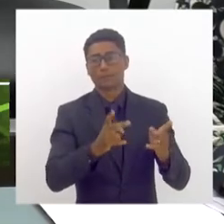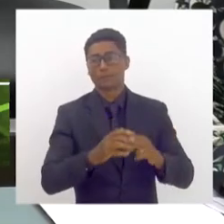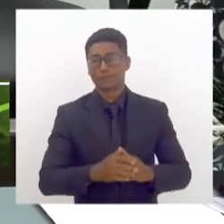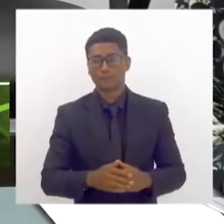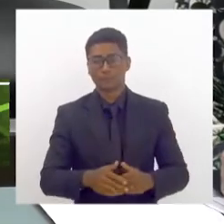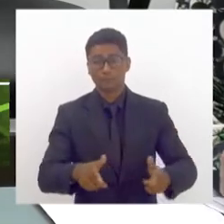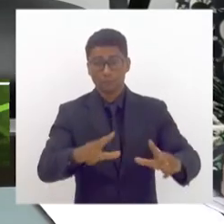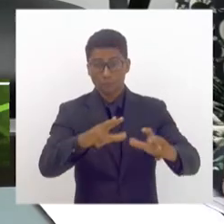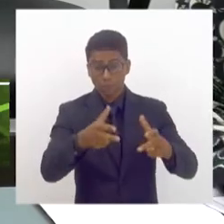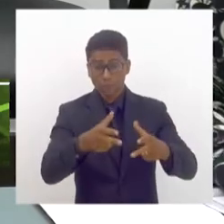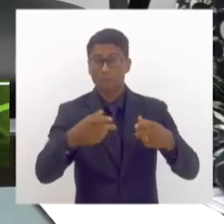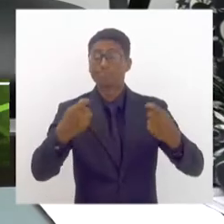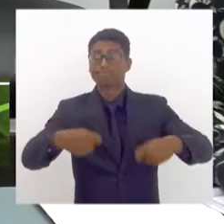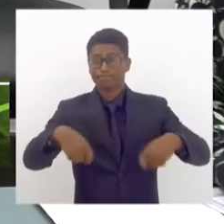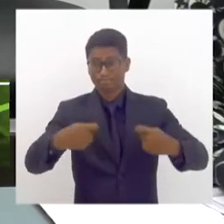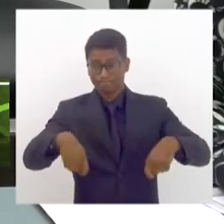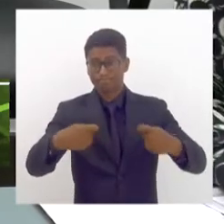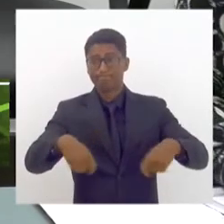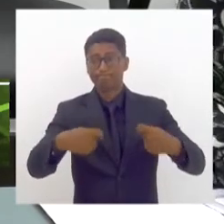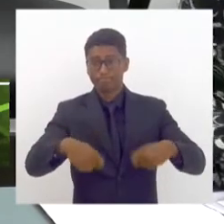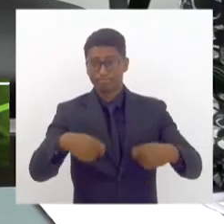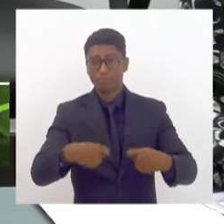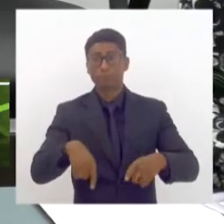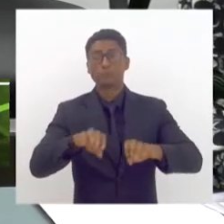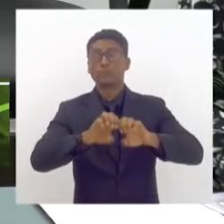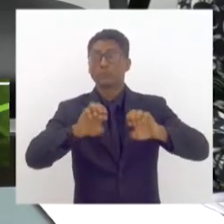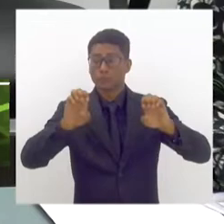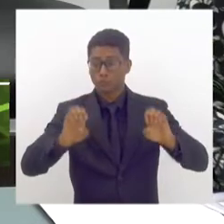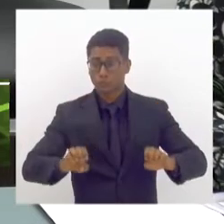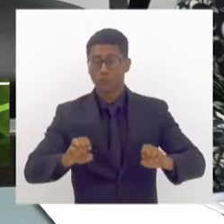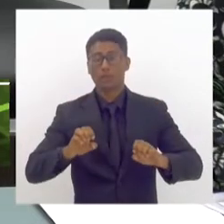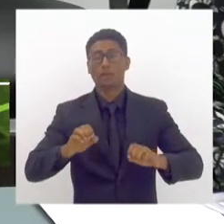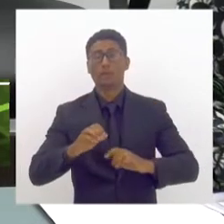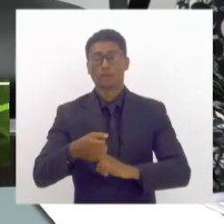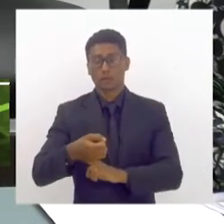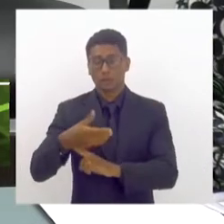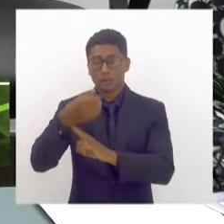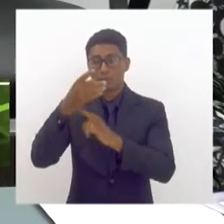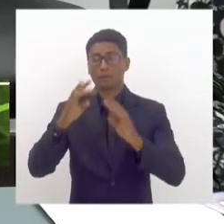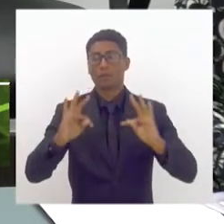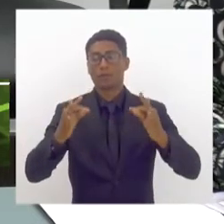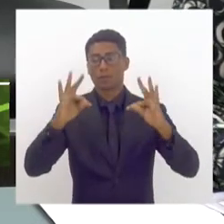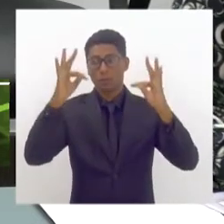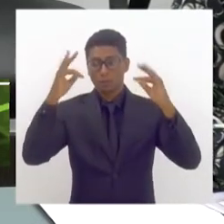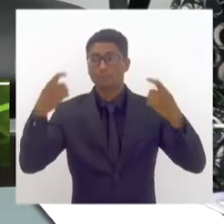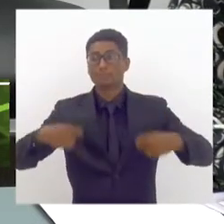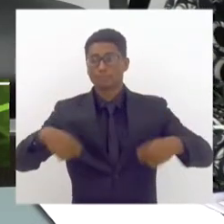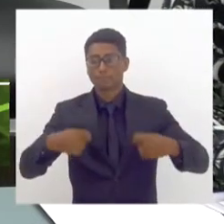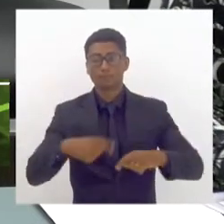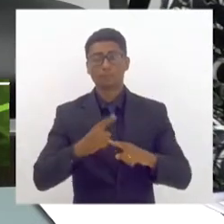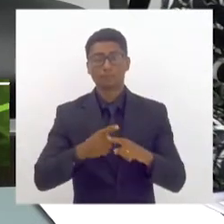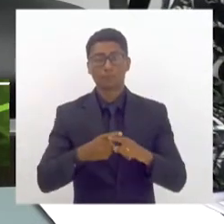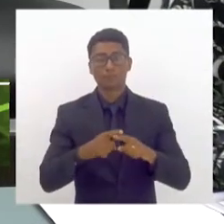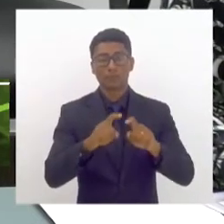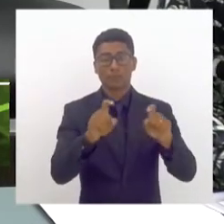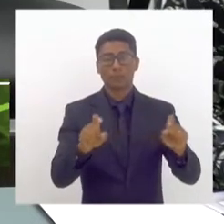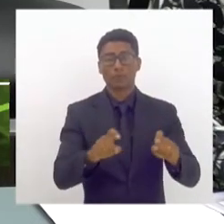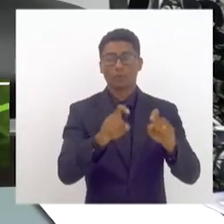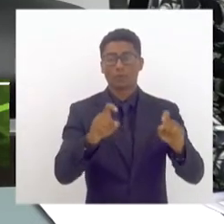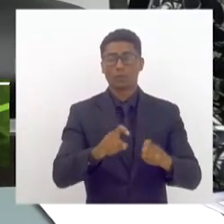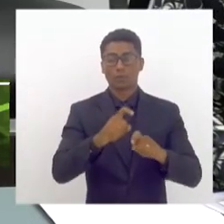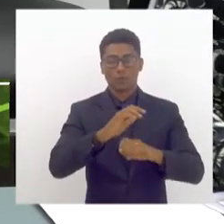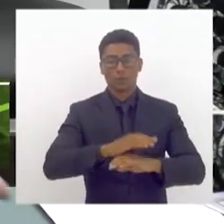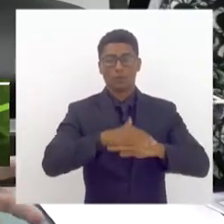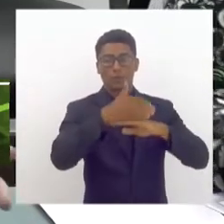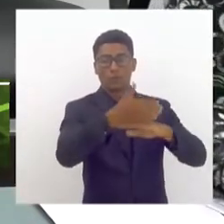Conselho carece de uma infraestrutura tecnológica, os nossos computadores, a gente até brinca que hoje eles são